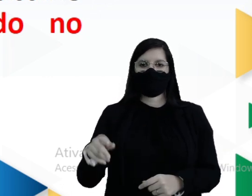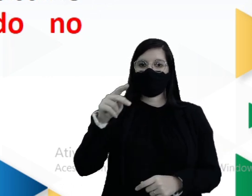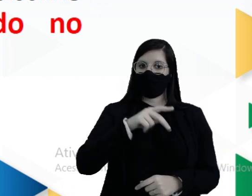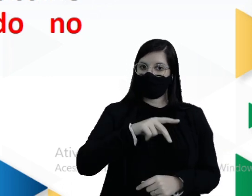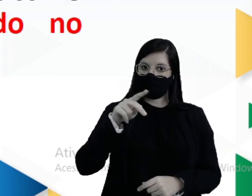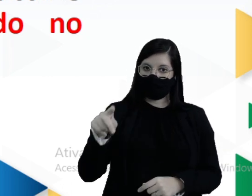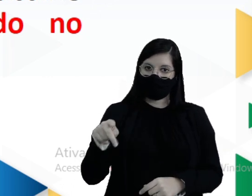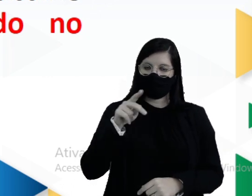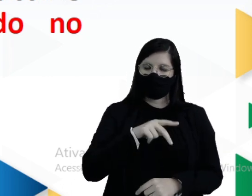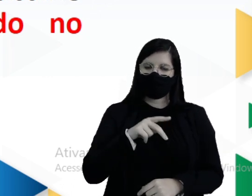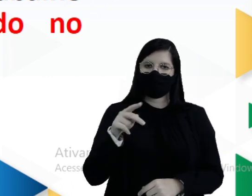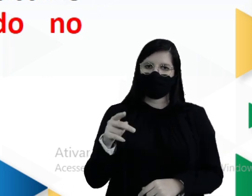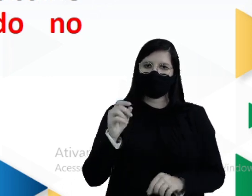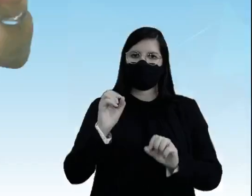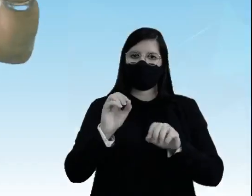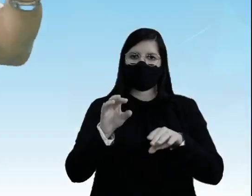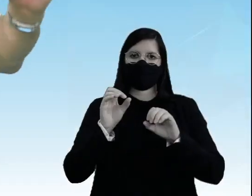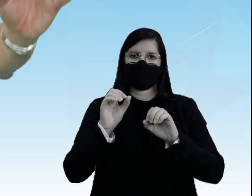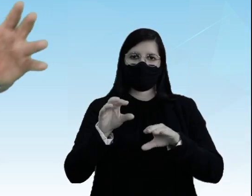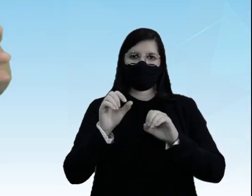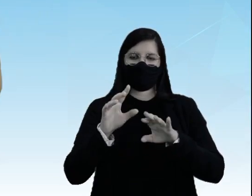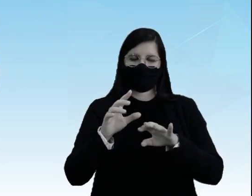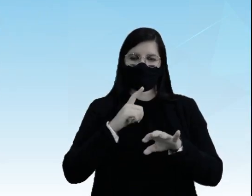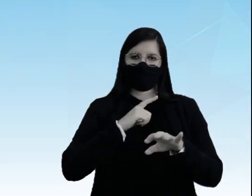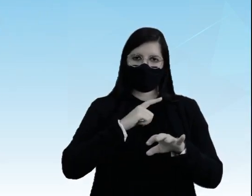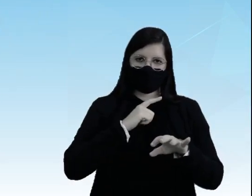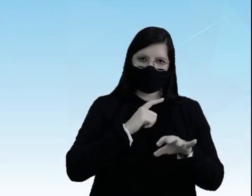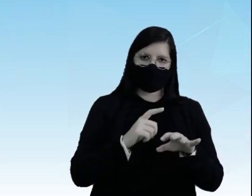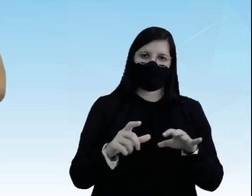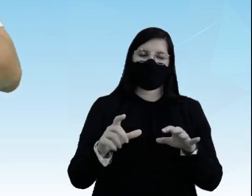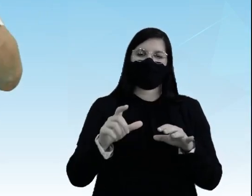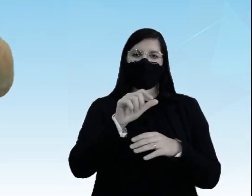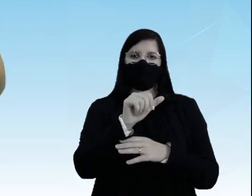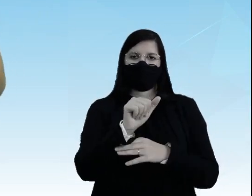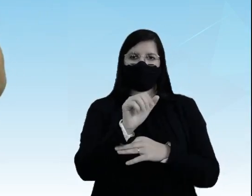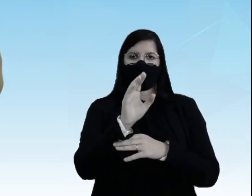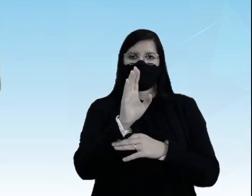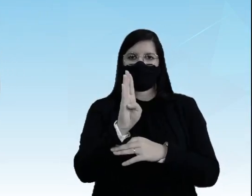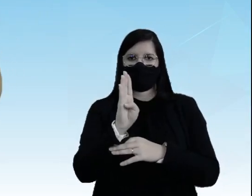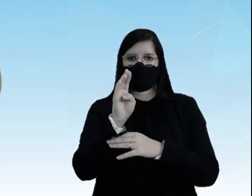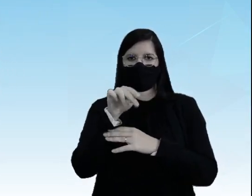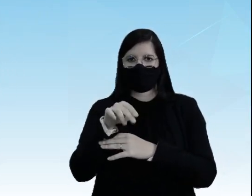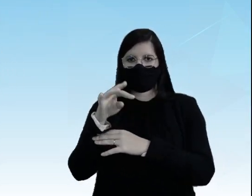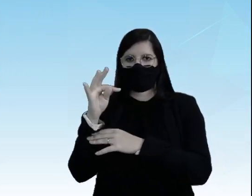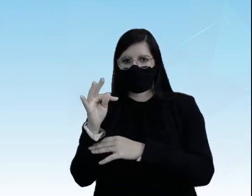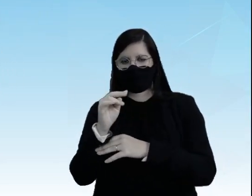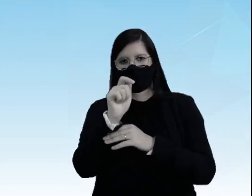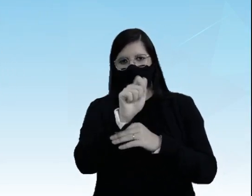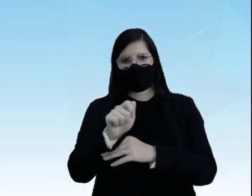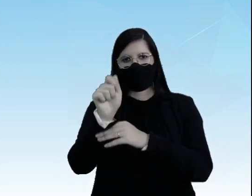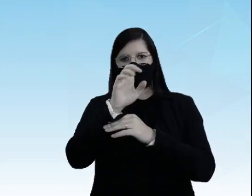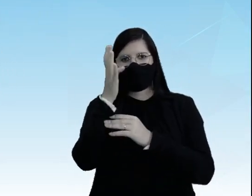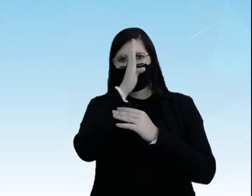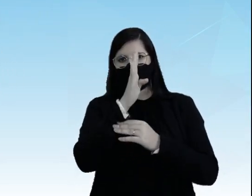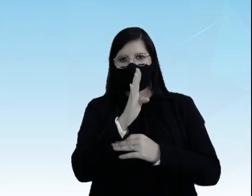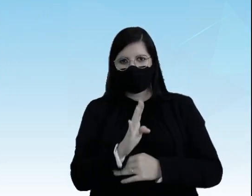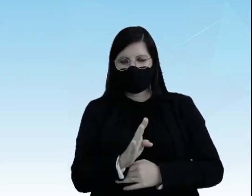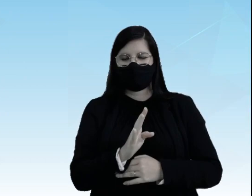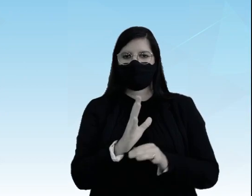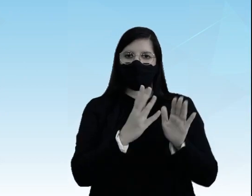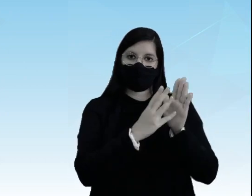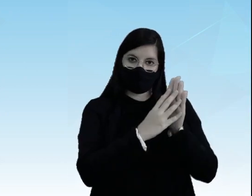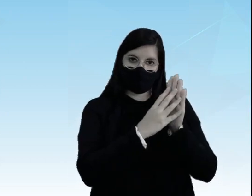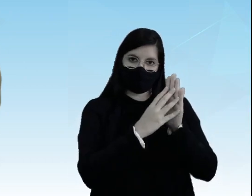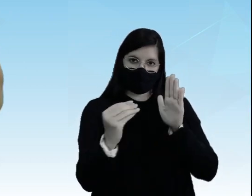de vocês vai ensinar que existe a ABNT, Associação Brasileira de Normas Técnicas.